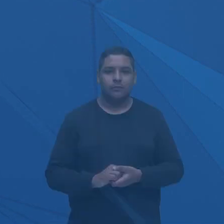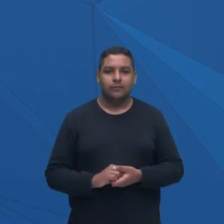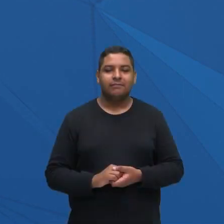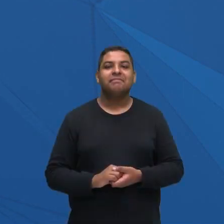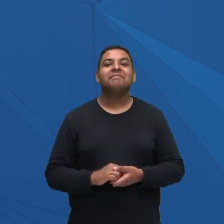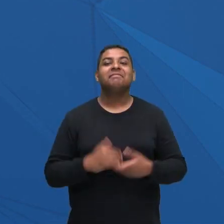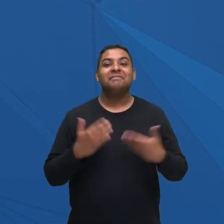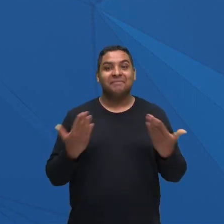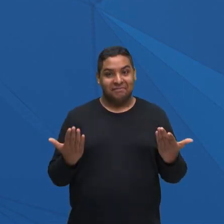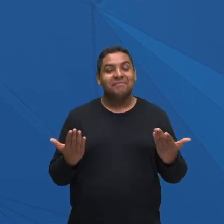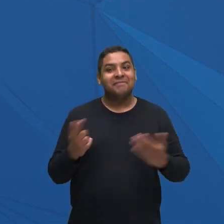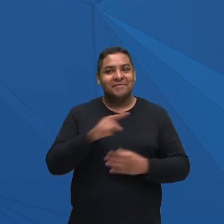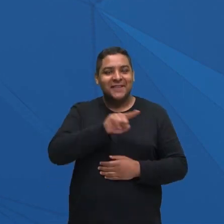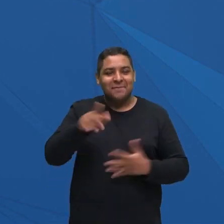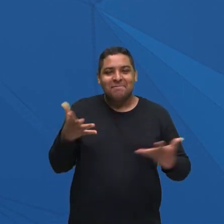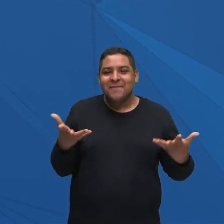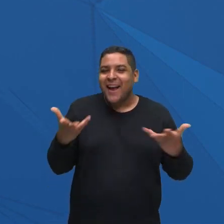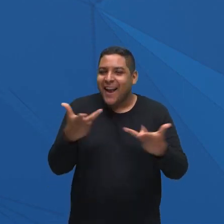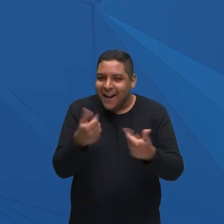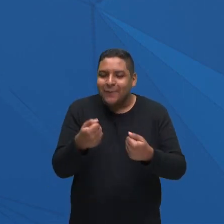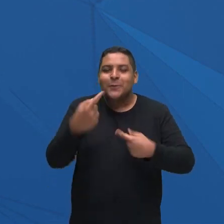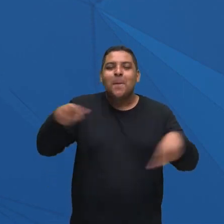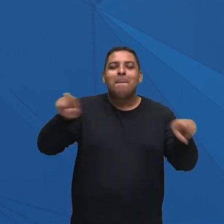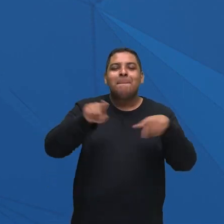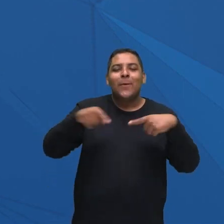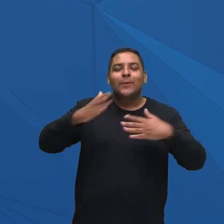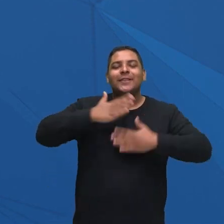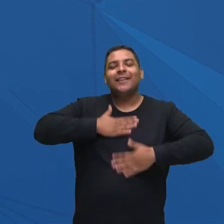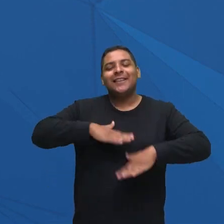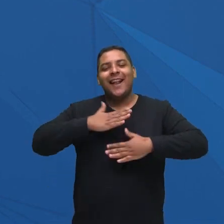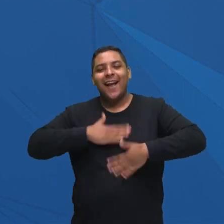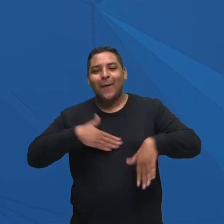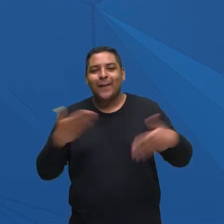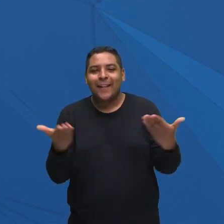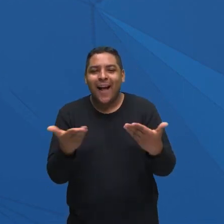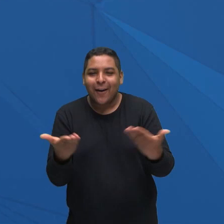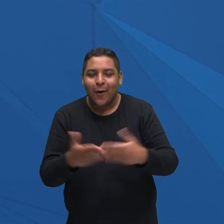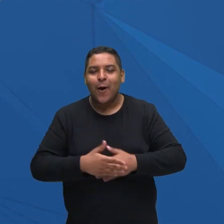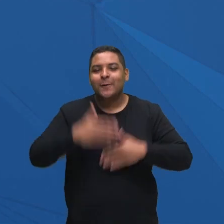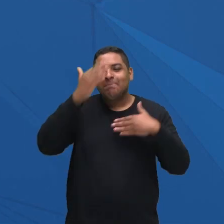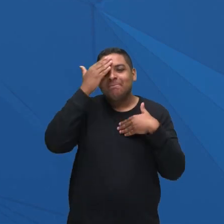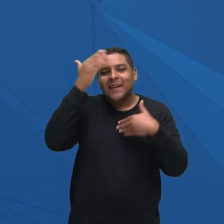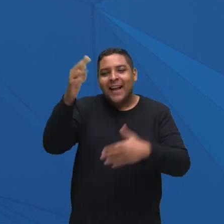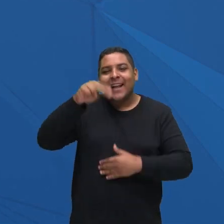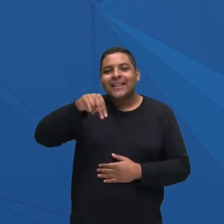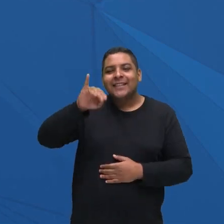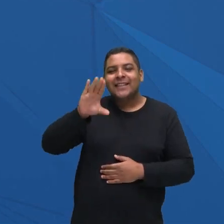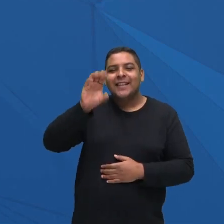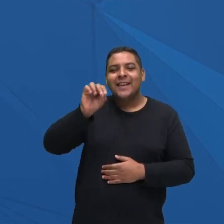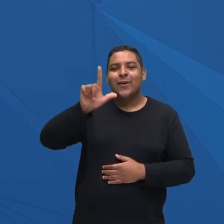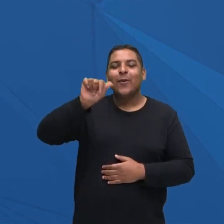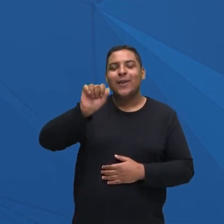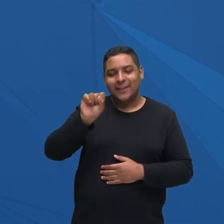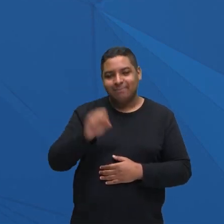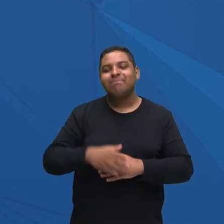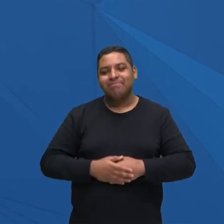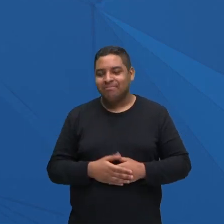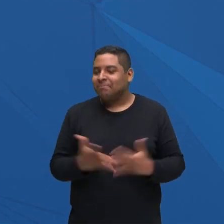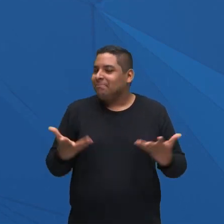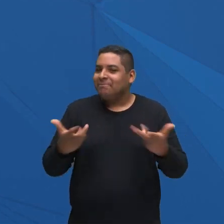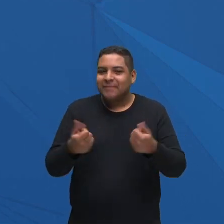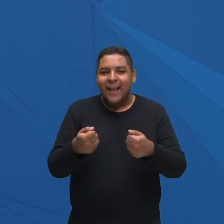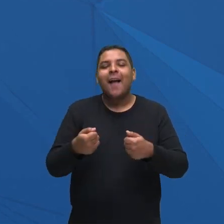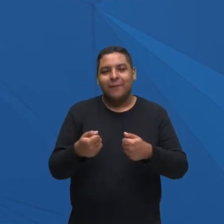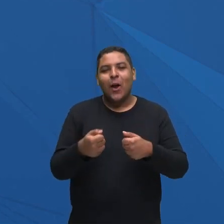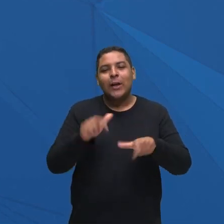Olha aí, gente, que maravilhoso, uma musiquinha para relaxar. Obrigada, Nicolás Júnior. Maravilhosa letra. Existem